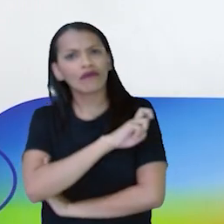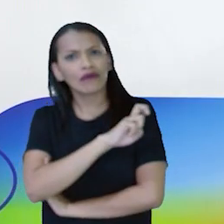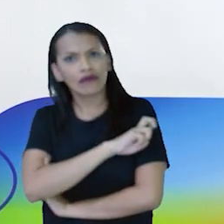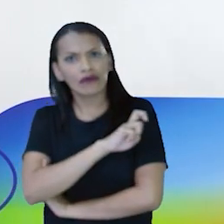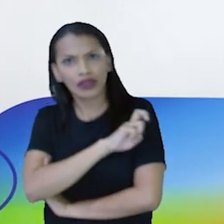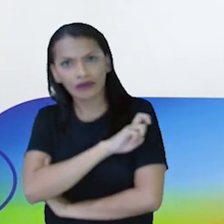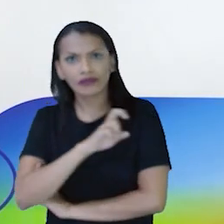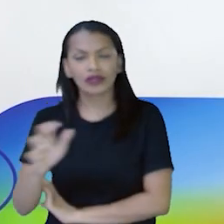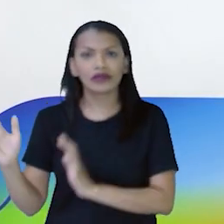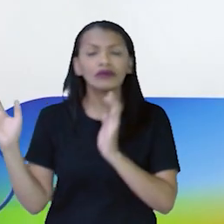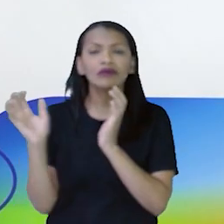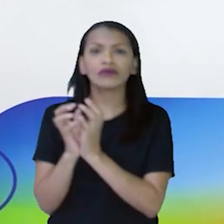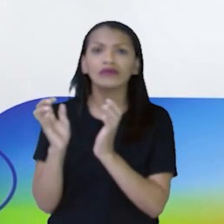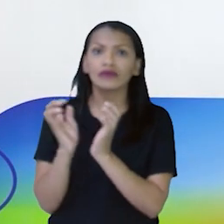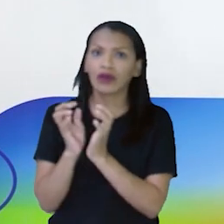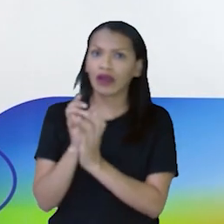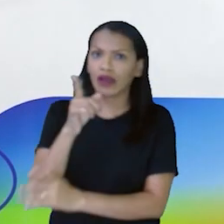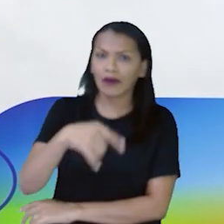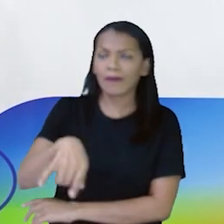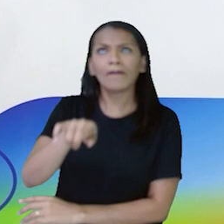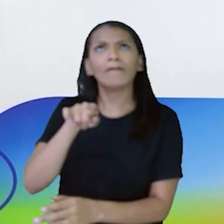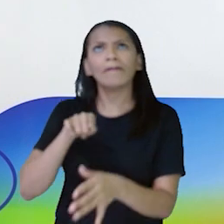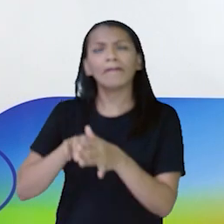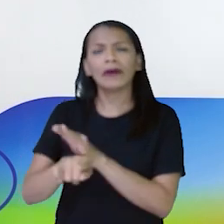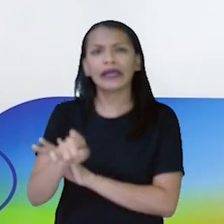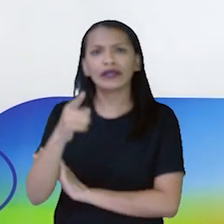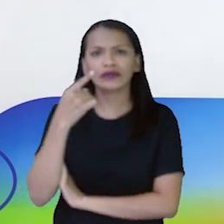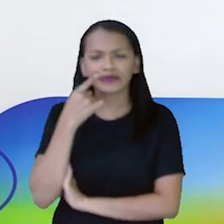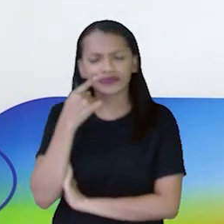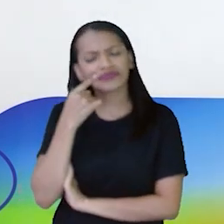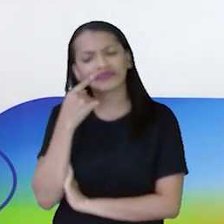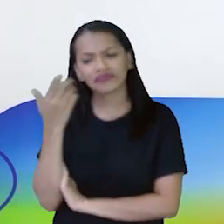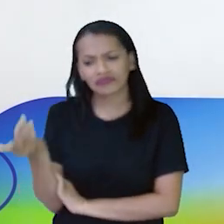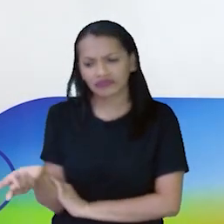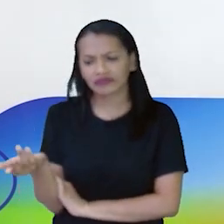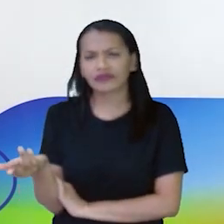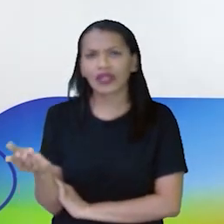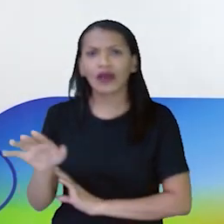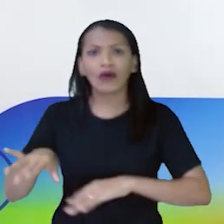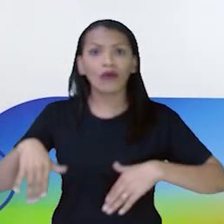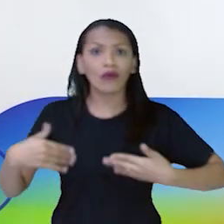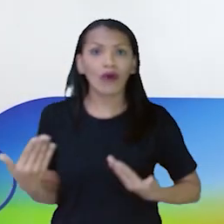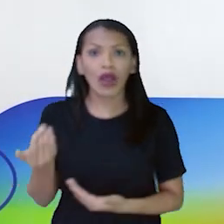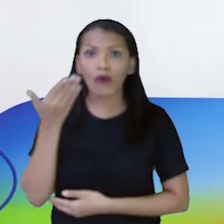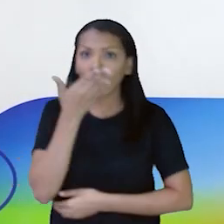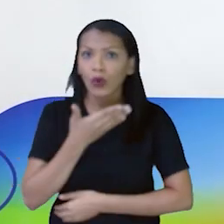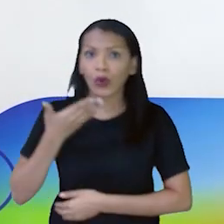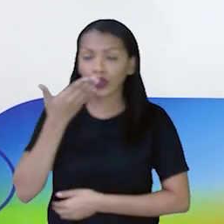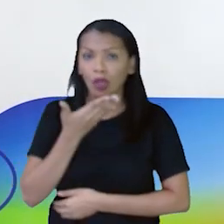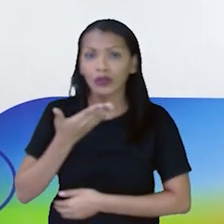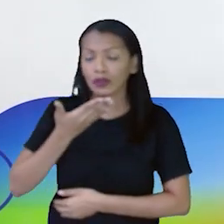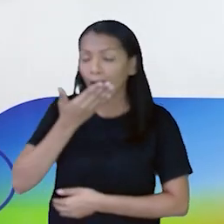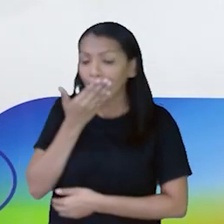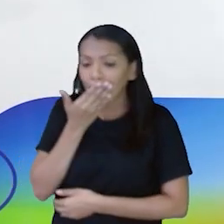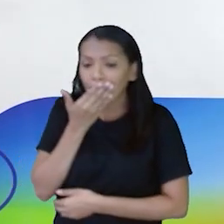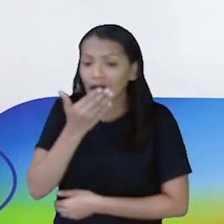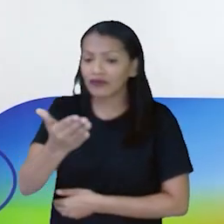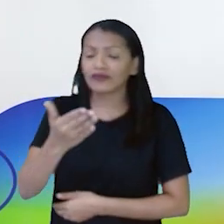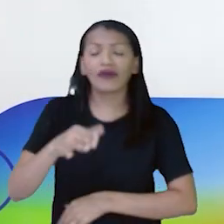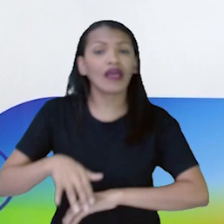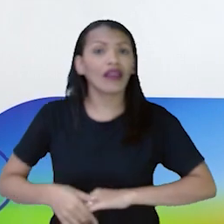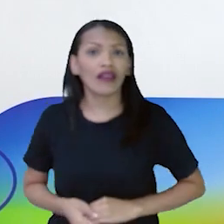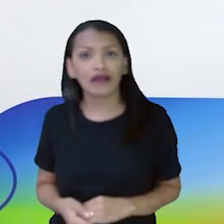rede do Recife e fosse perguntar assim, qual é o doce favorito de vocês? É chocolate,